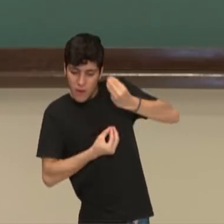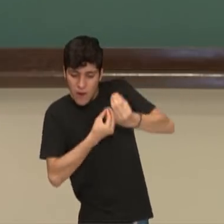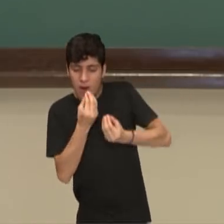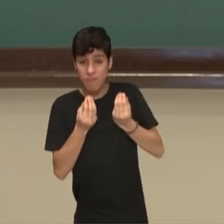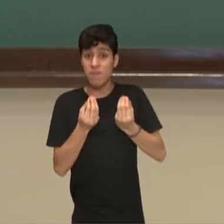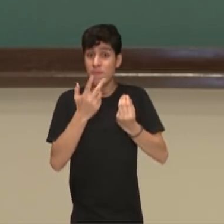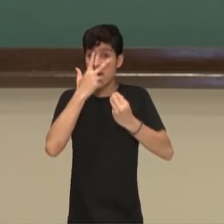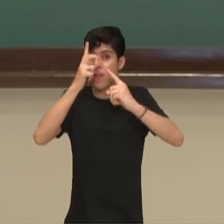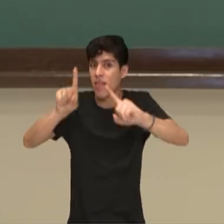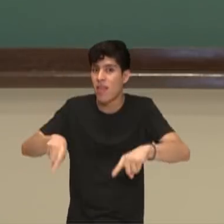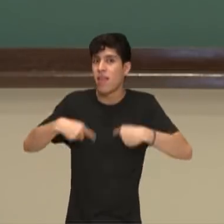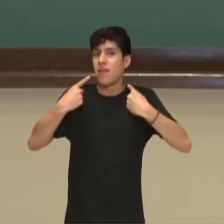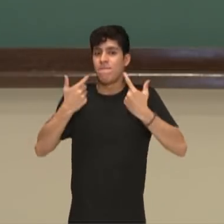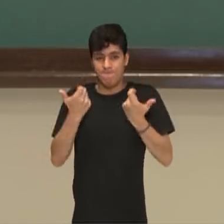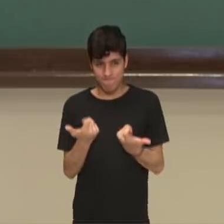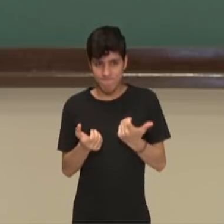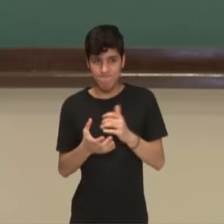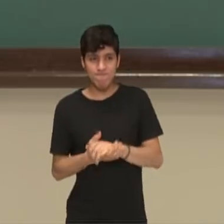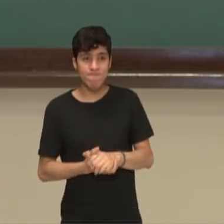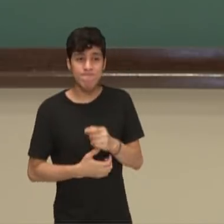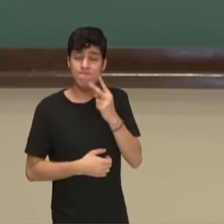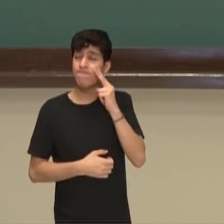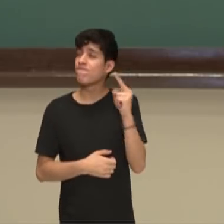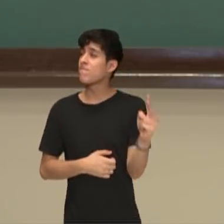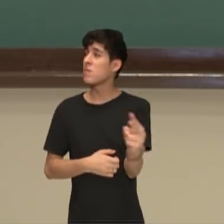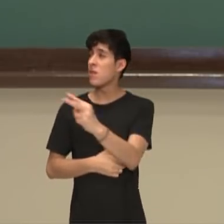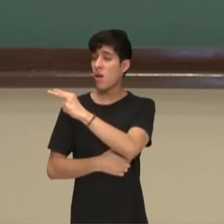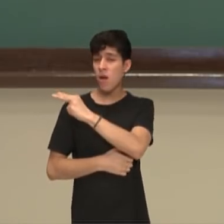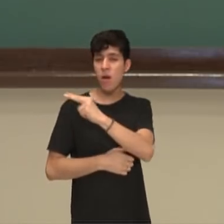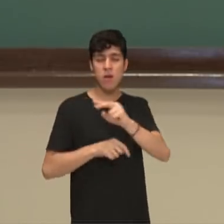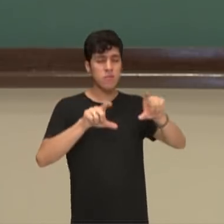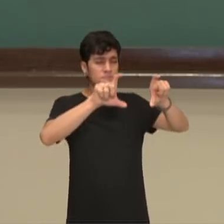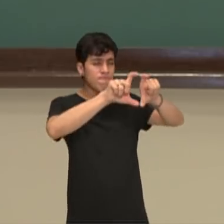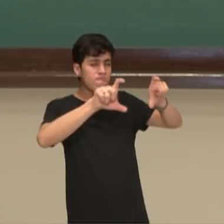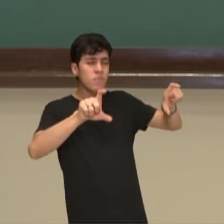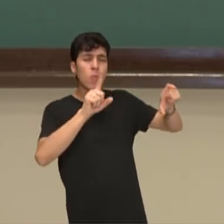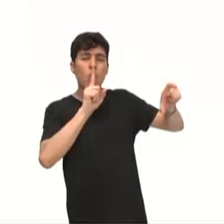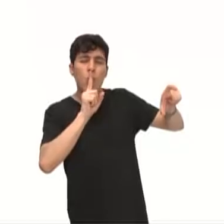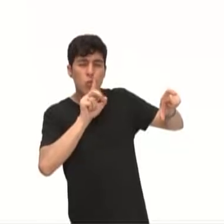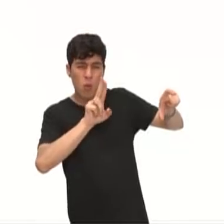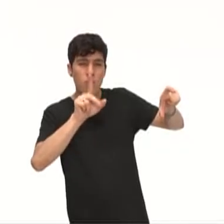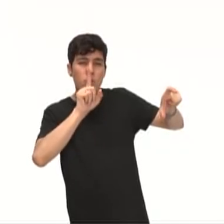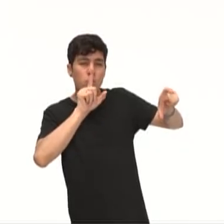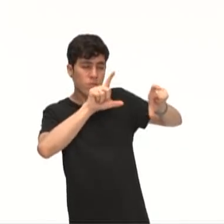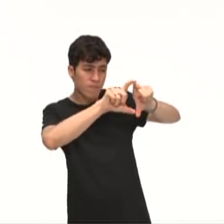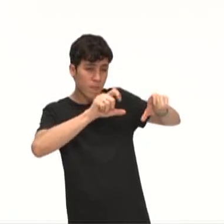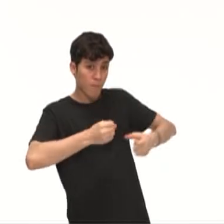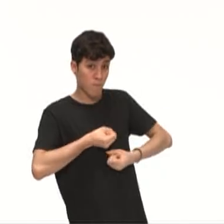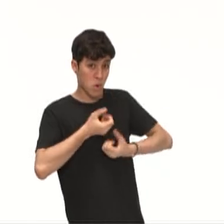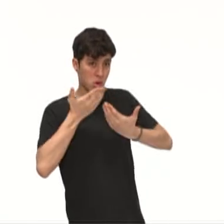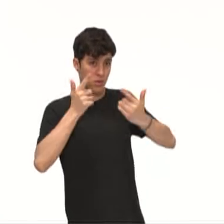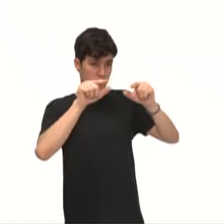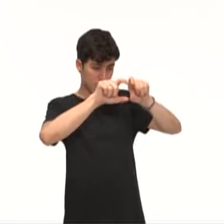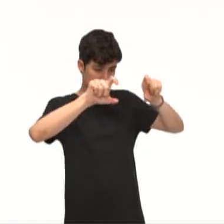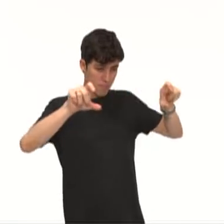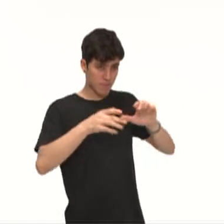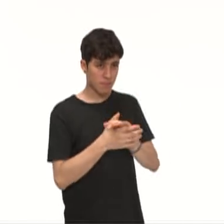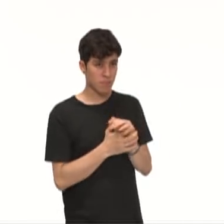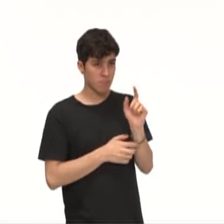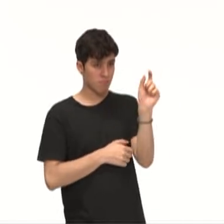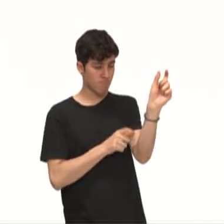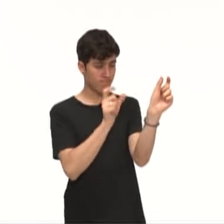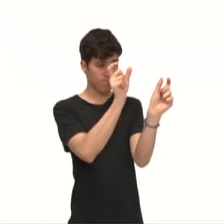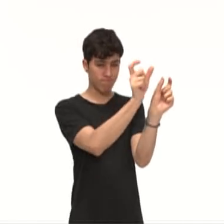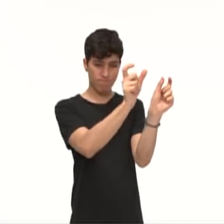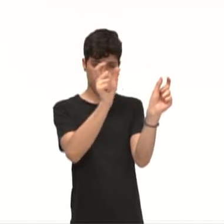desafiadora. Olha só que bacana essa poesia intitulada Silêncio de Haroldo. Olha só, você tem a palavra silêncio